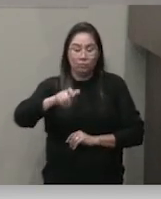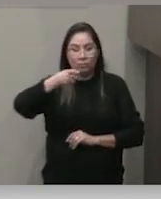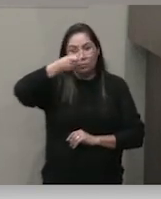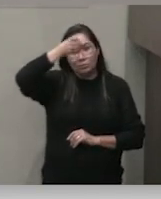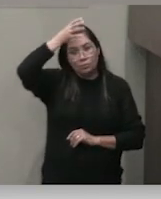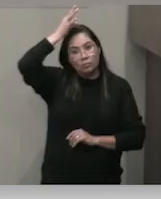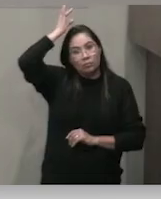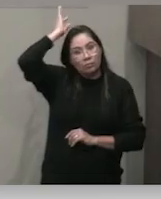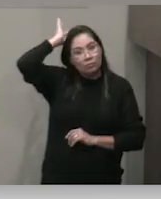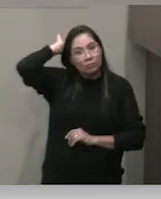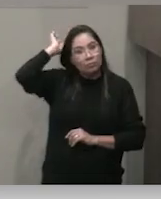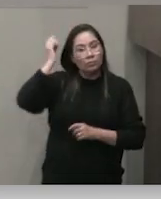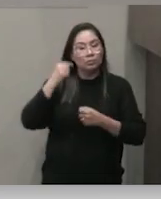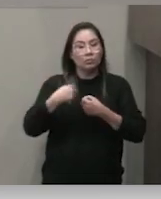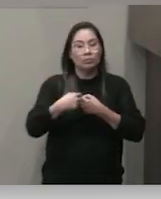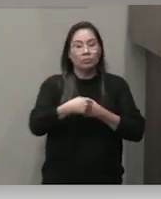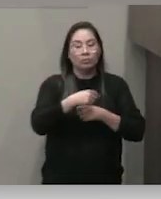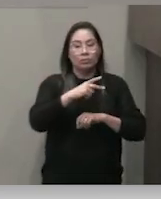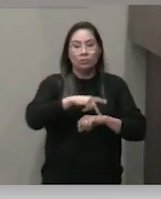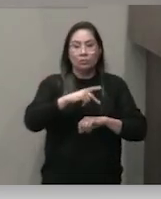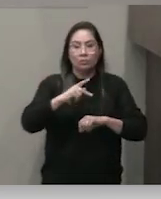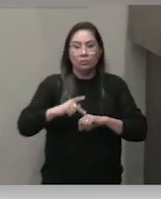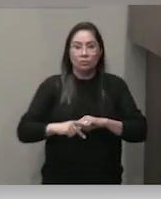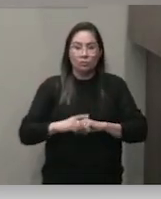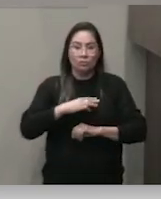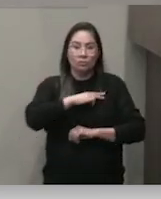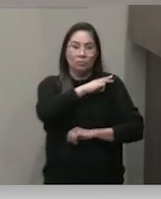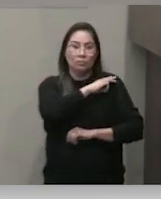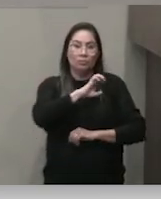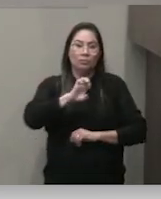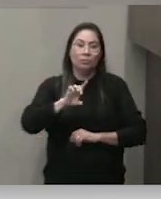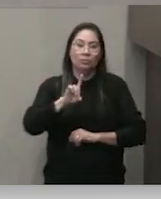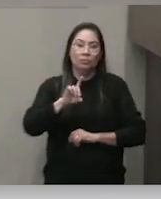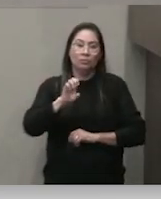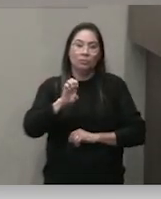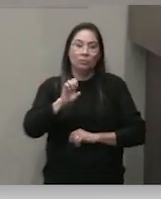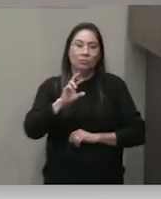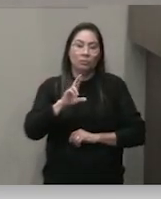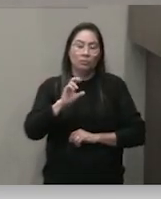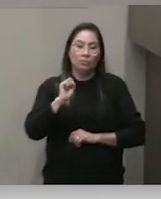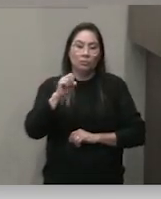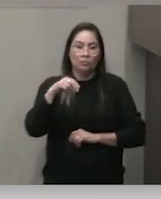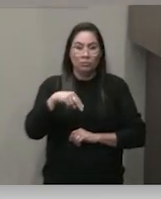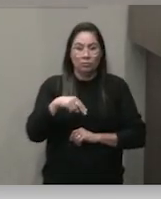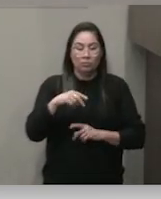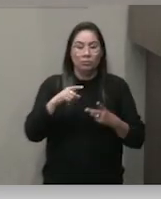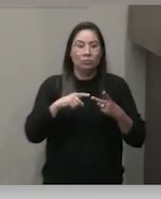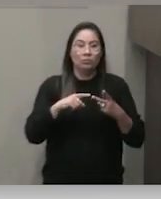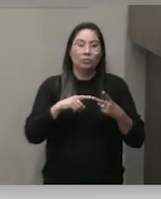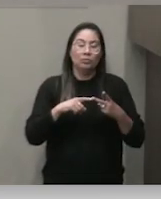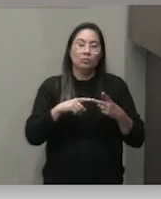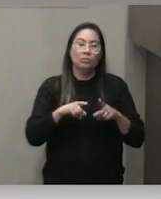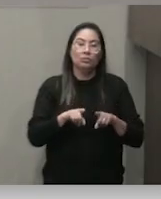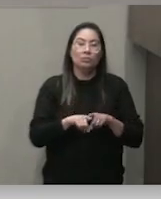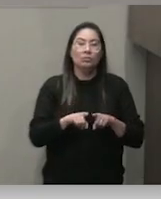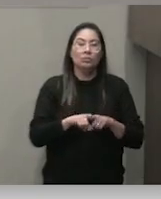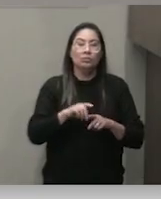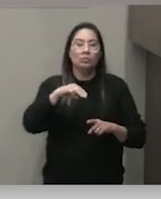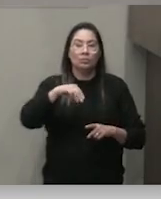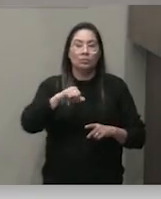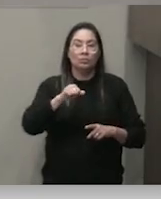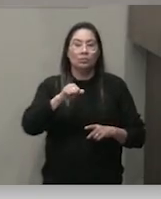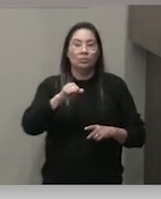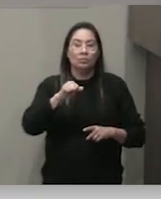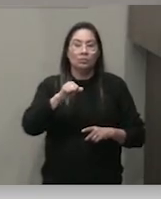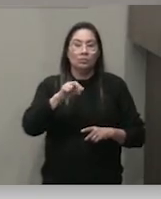Bombeiros aqui do município de Passo Fundo, o sargento Ederson e o soldado Mário,